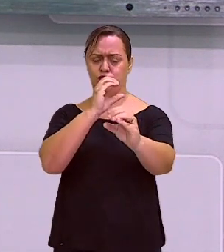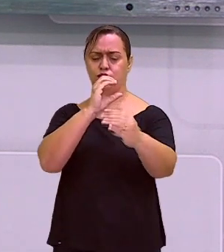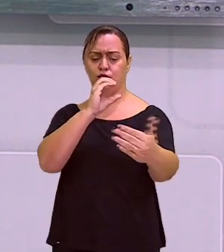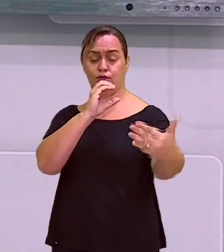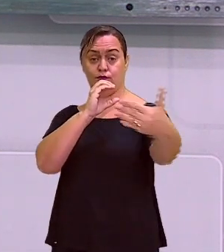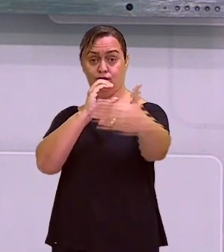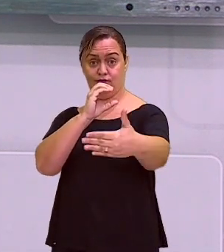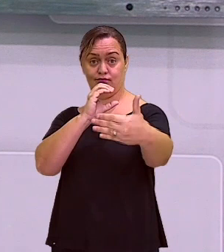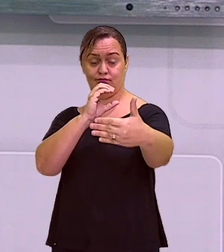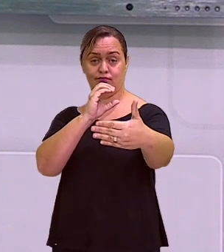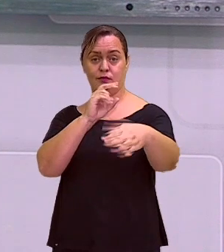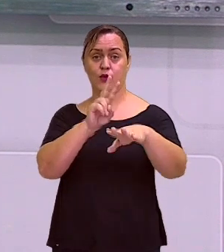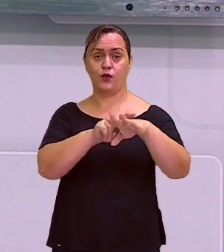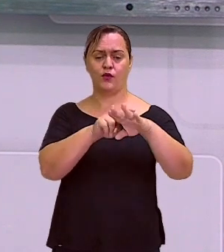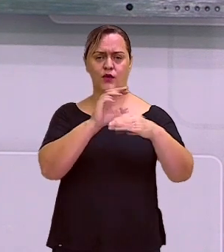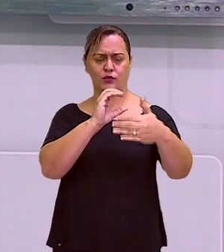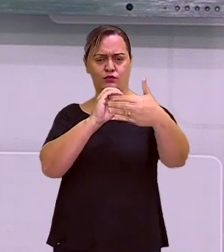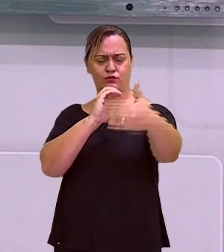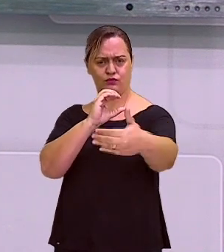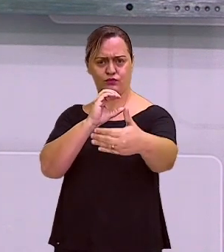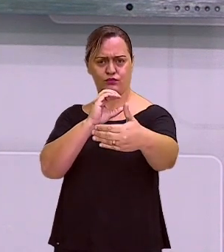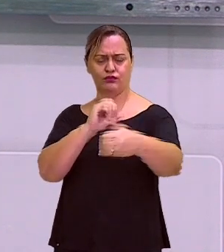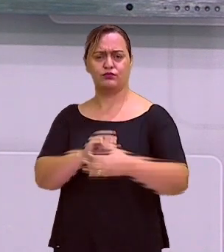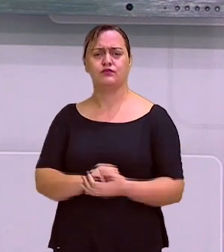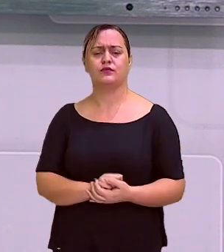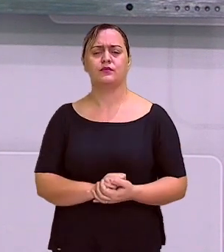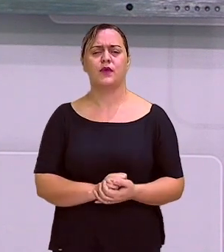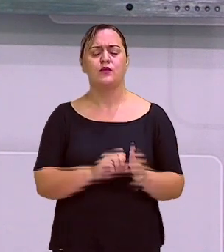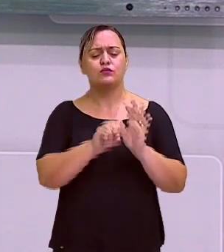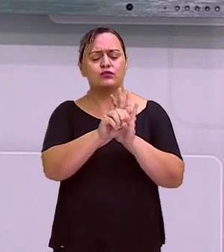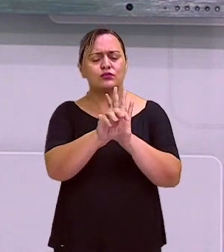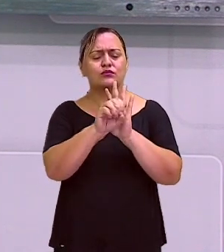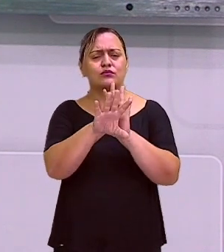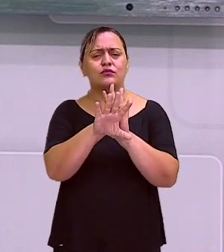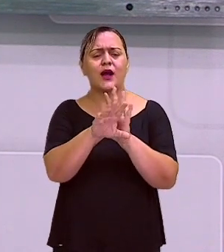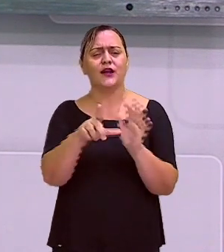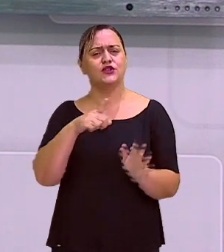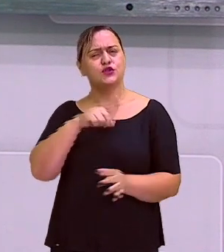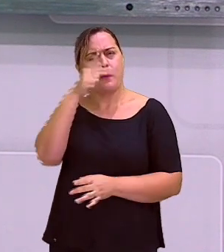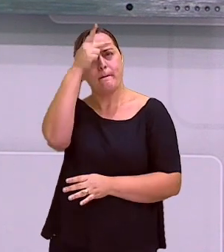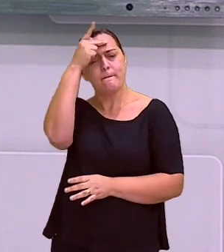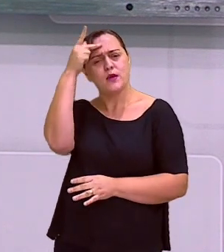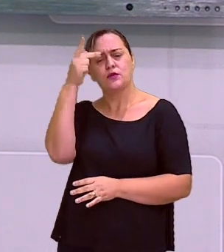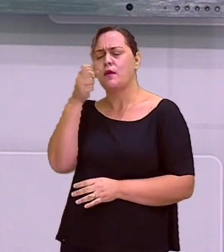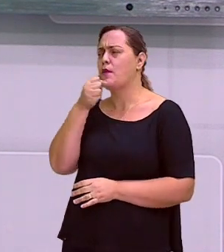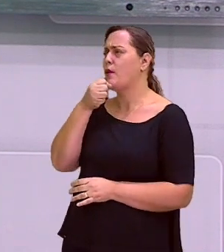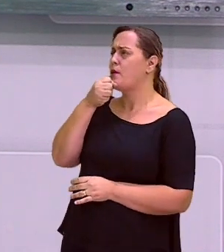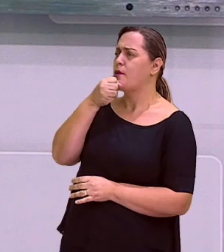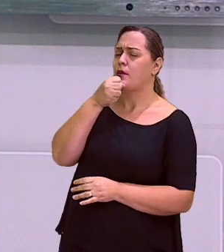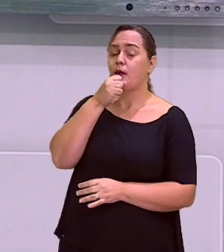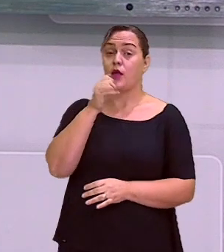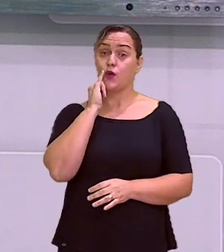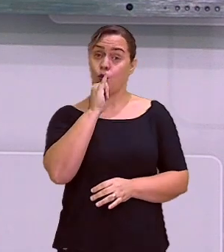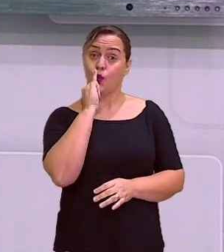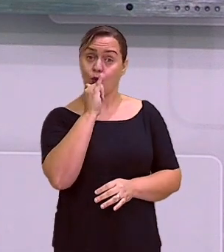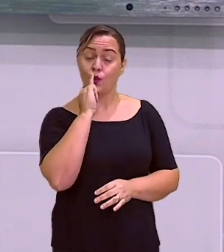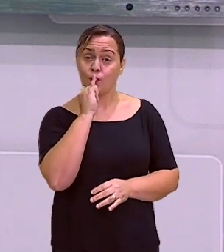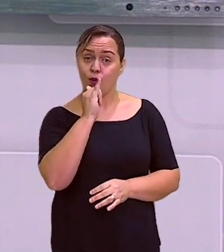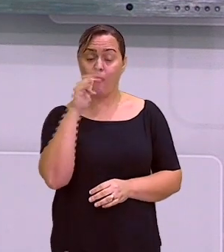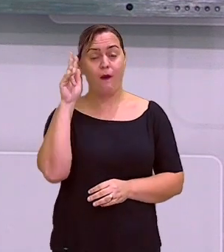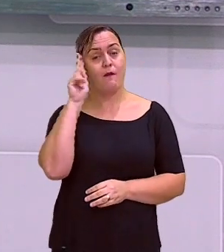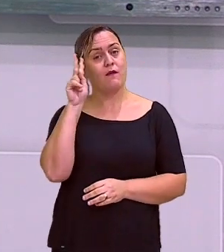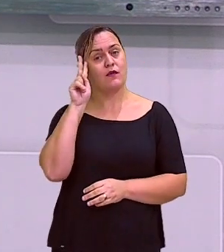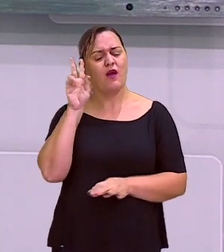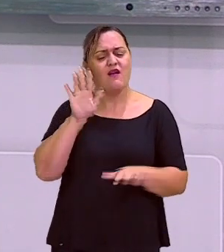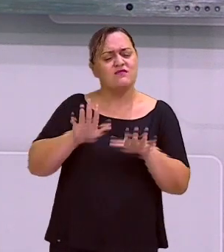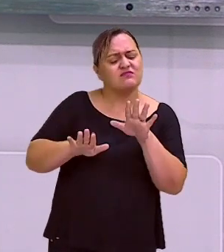iam passando, tinha um narrador que ia contando a história, e às vezes tinha até música, né? Então, esses filmes